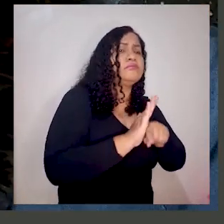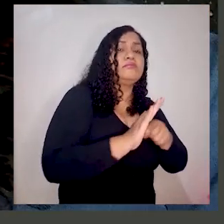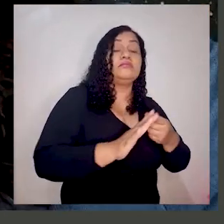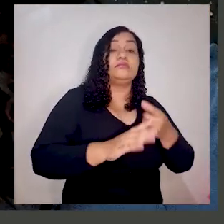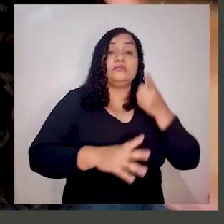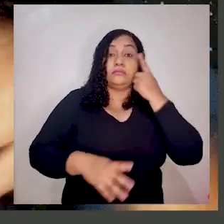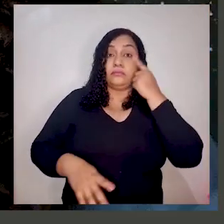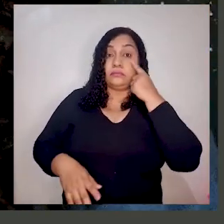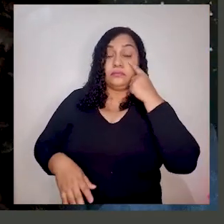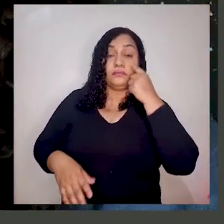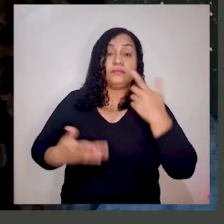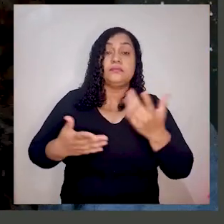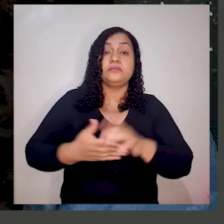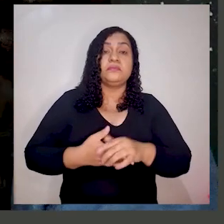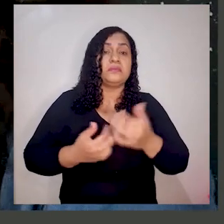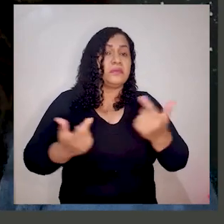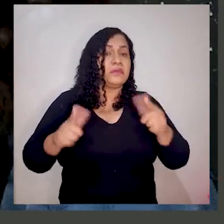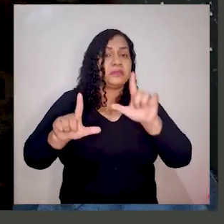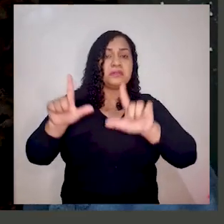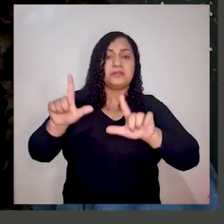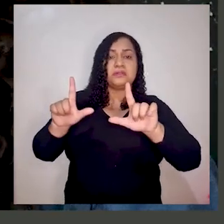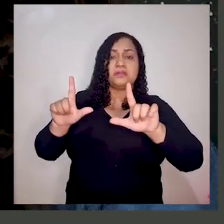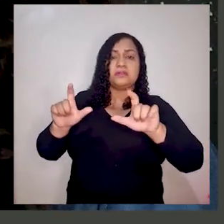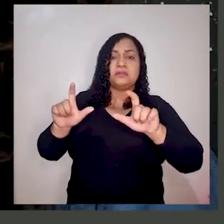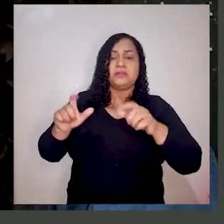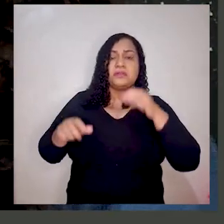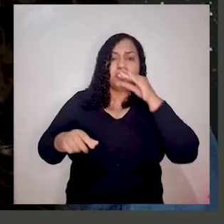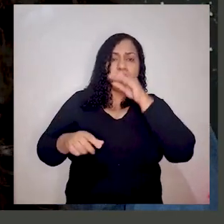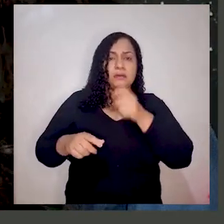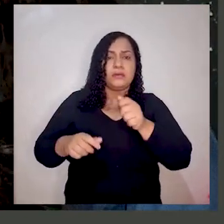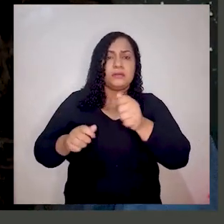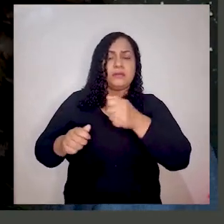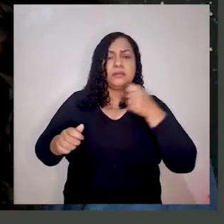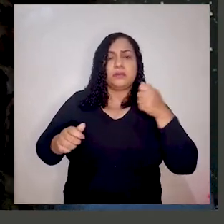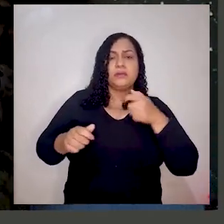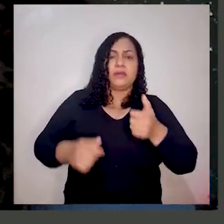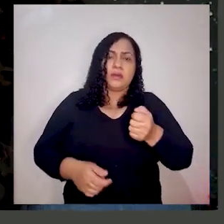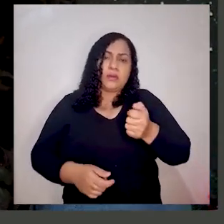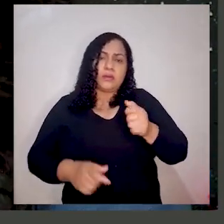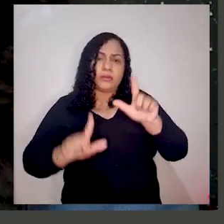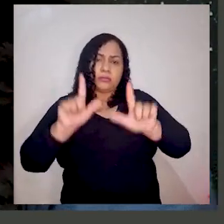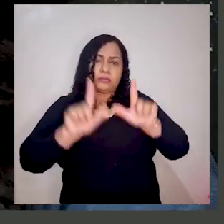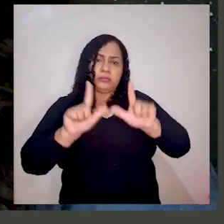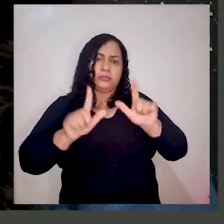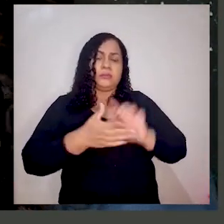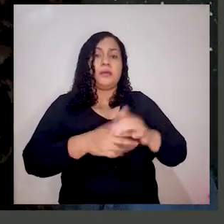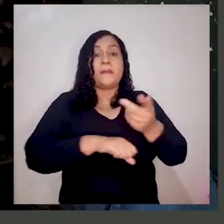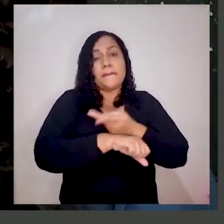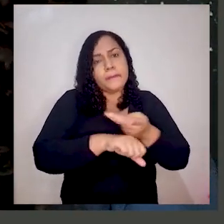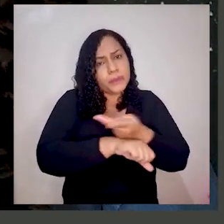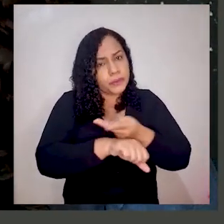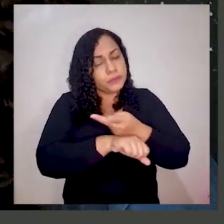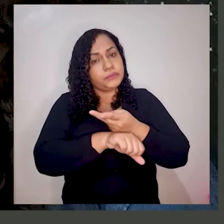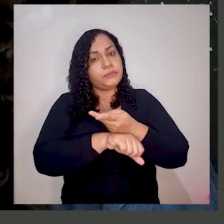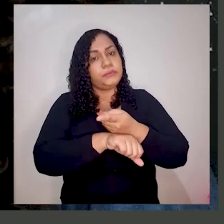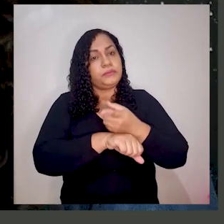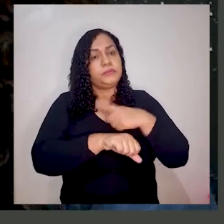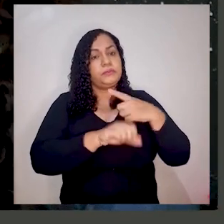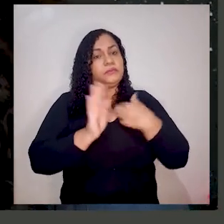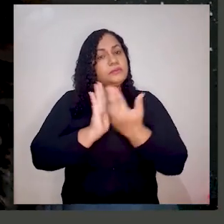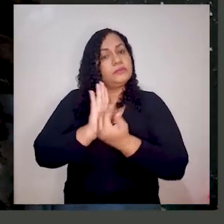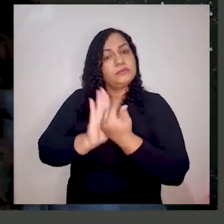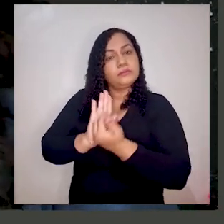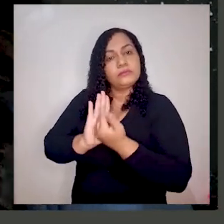um vasculho, procura algum aparelho eletrônico, micro-ondas, vê atrás, controle de televisão, qualquer coisa eletrônica, procura.